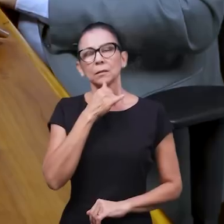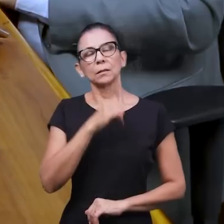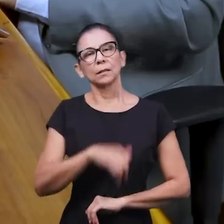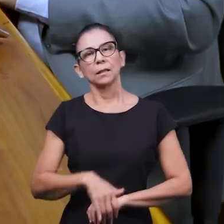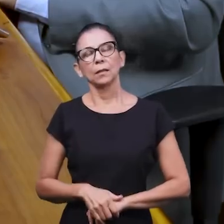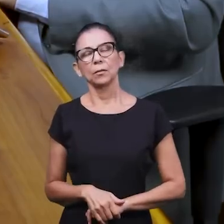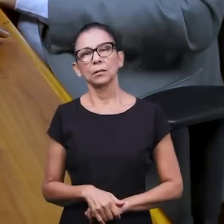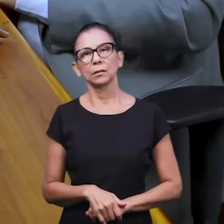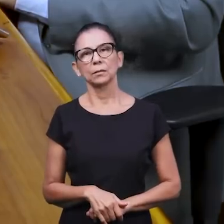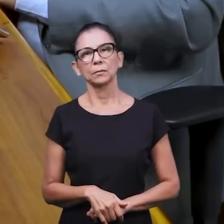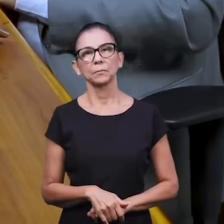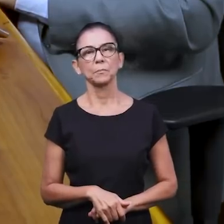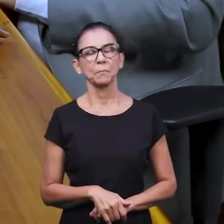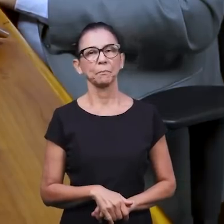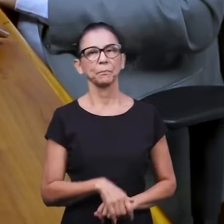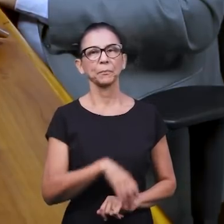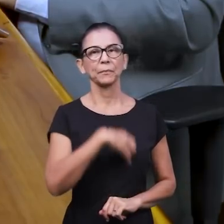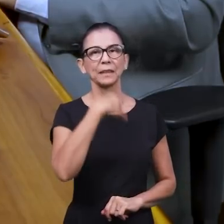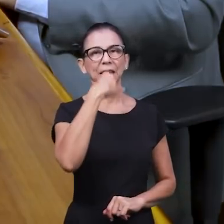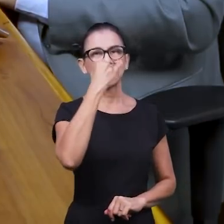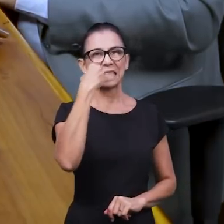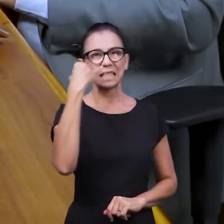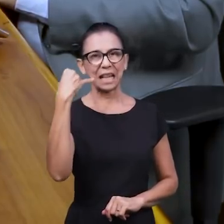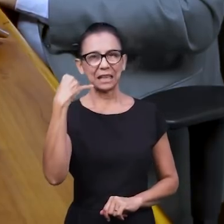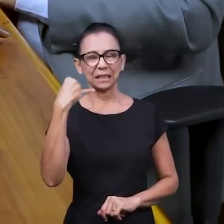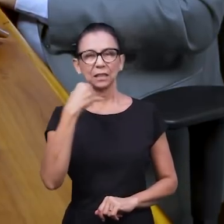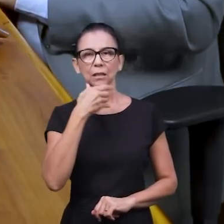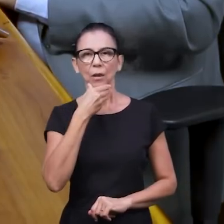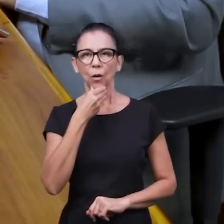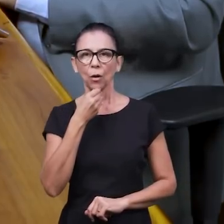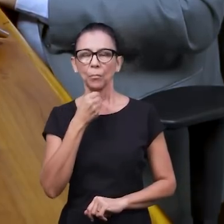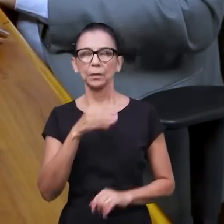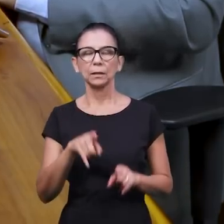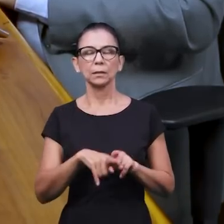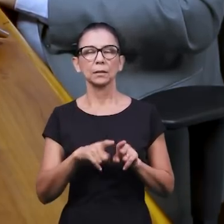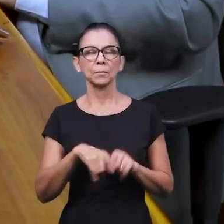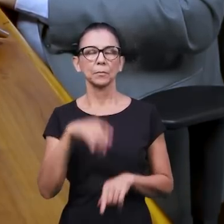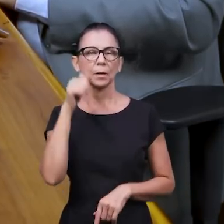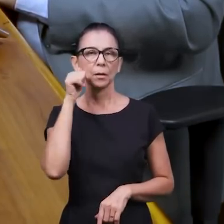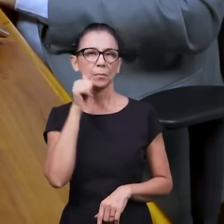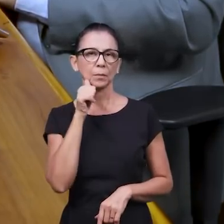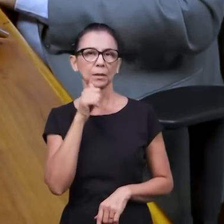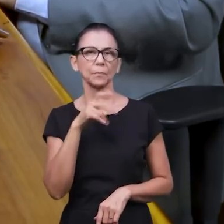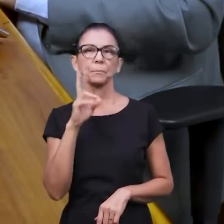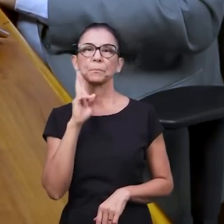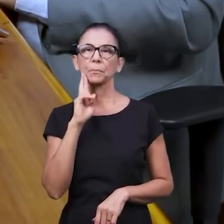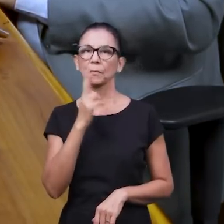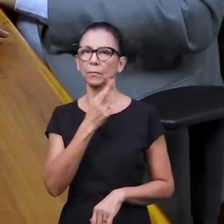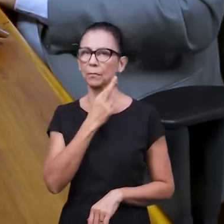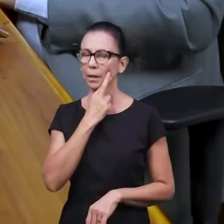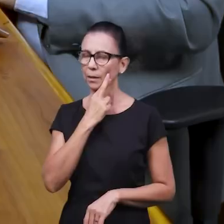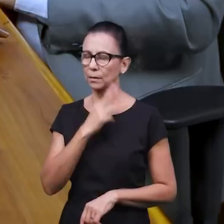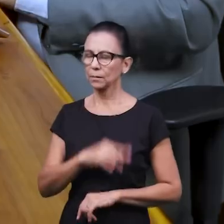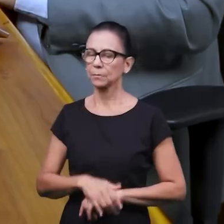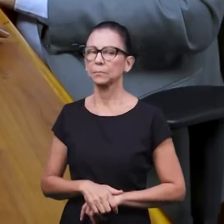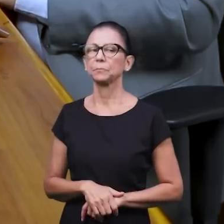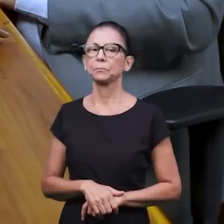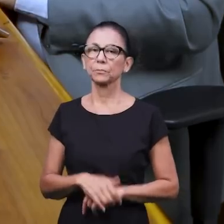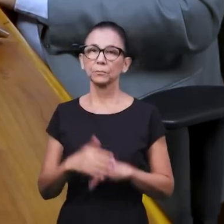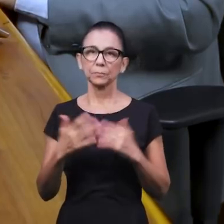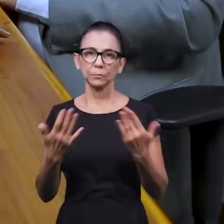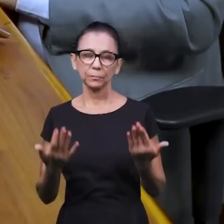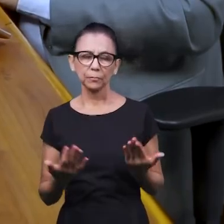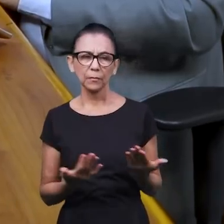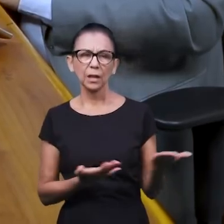do caso de Isaac com Rebeca. Tem muitos jovens querendo casar. Eles querem casar, mas tem que